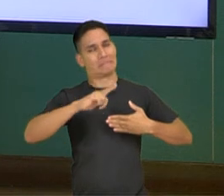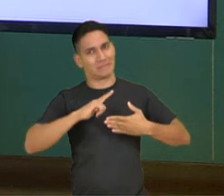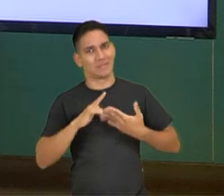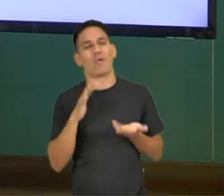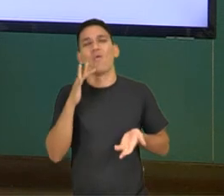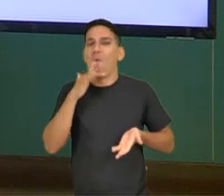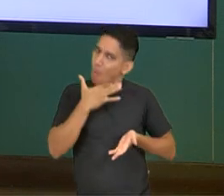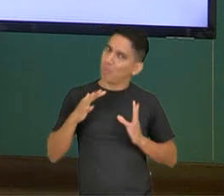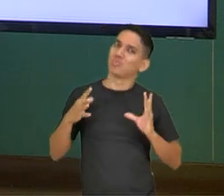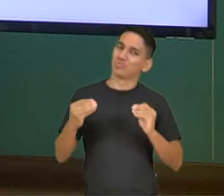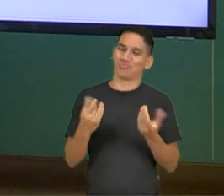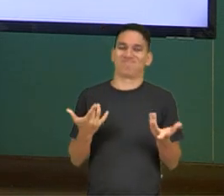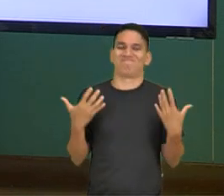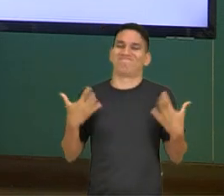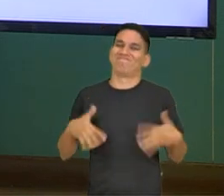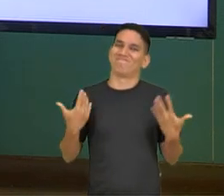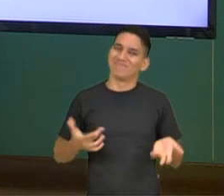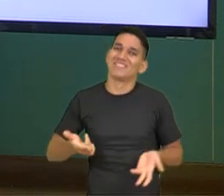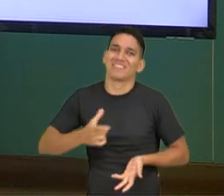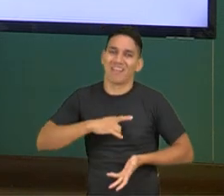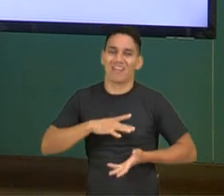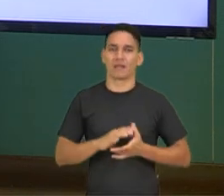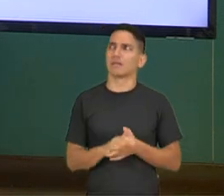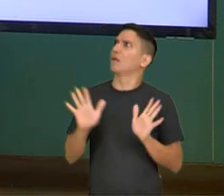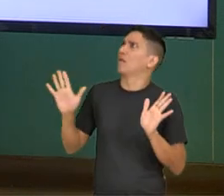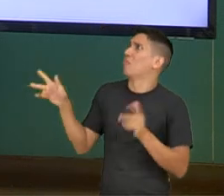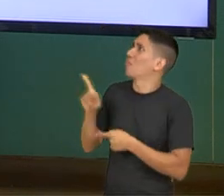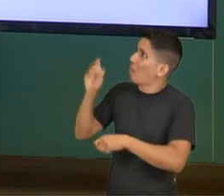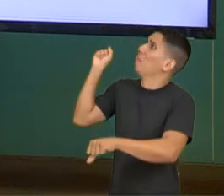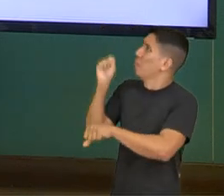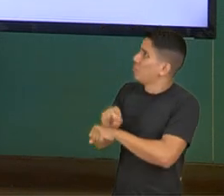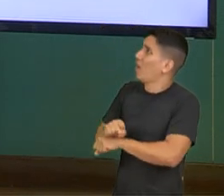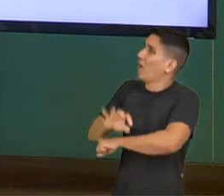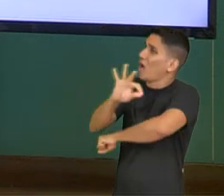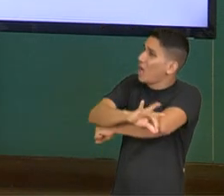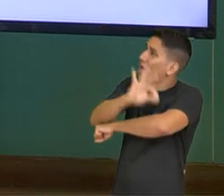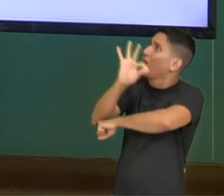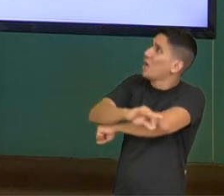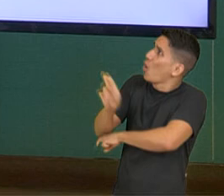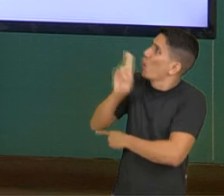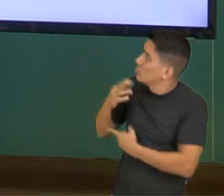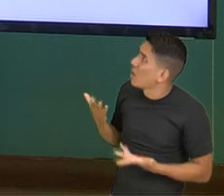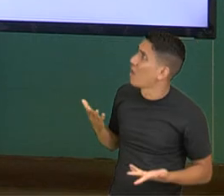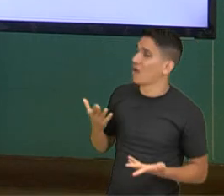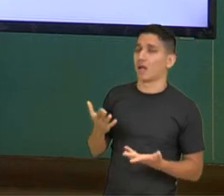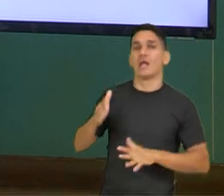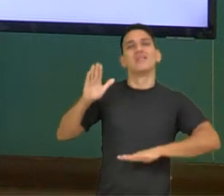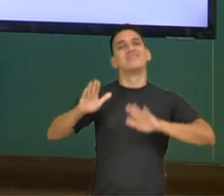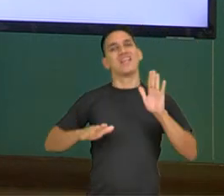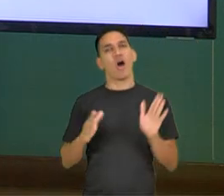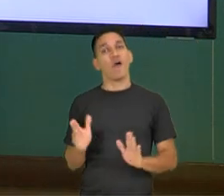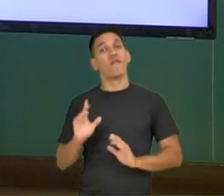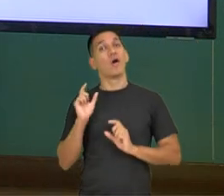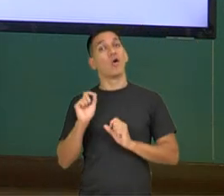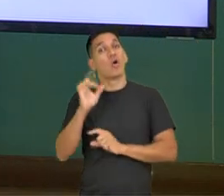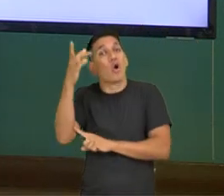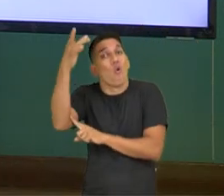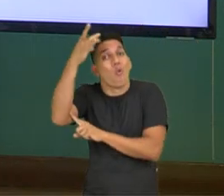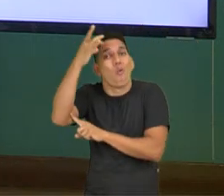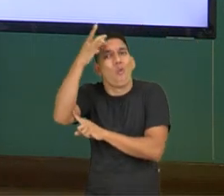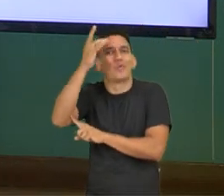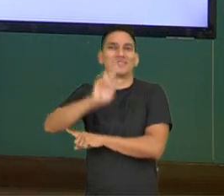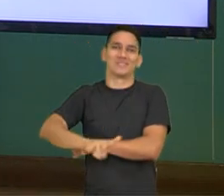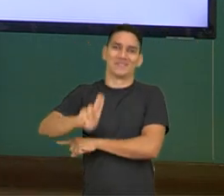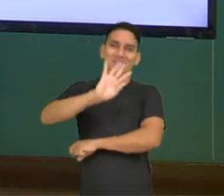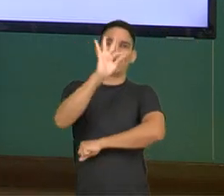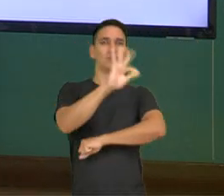tem o seu preço. Você vai dizer, professor, então vamos parar de consumir petróleo? Talvez pelo menos um consumo mais